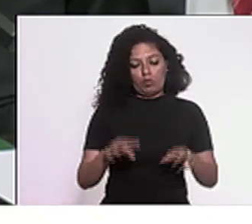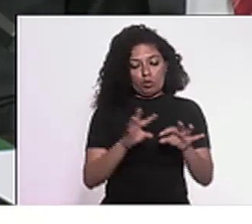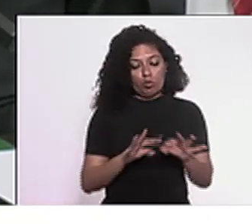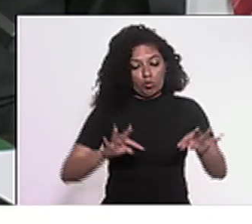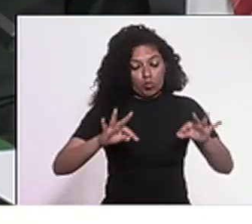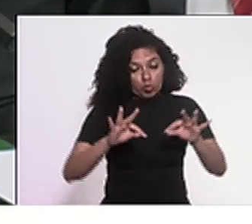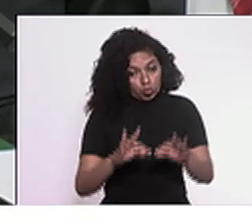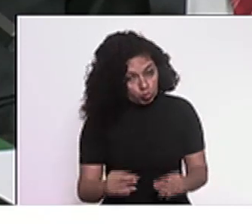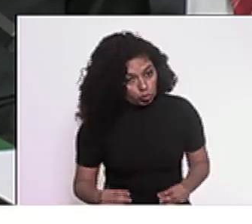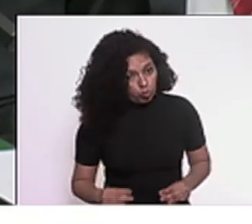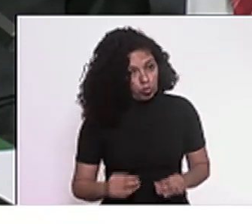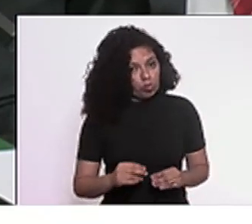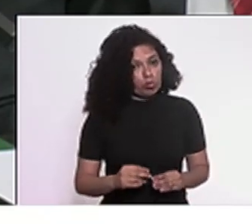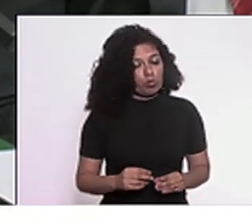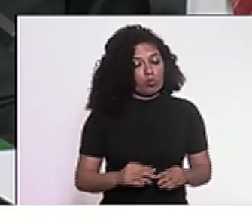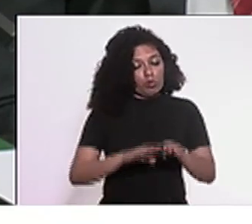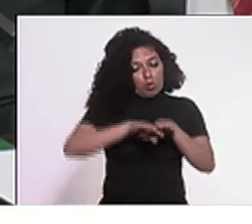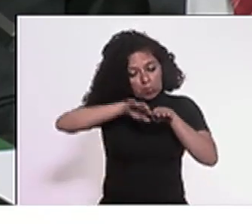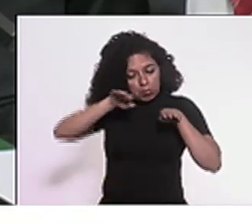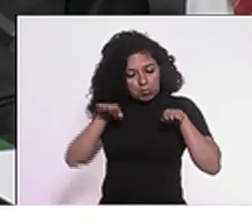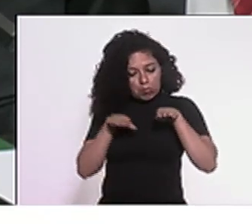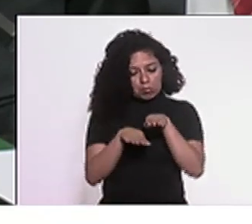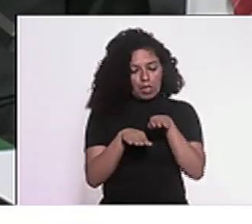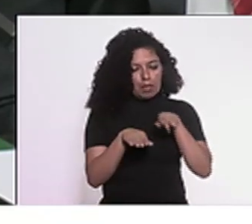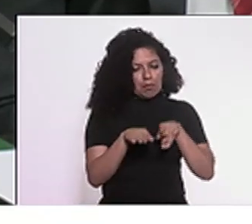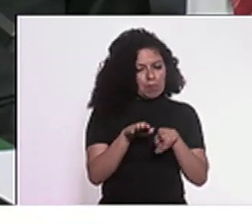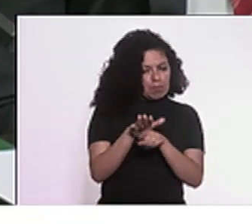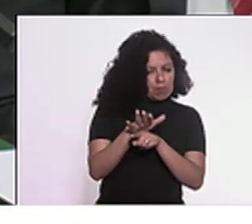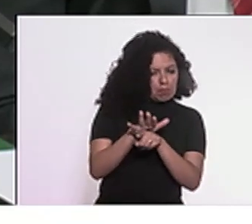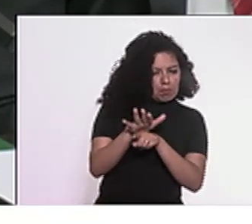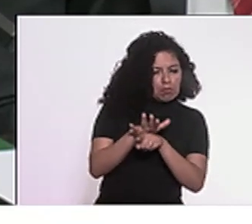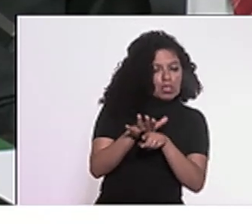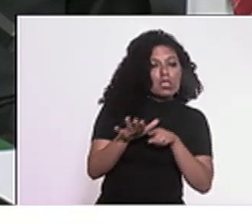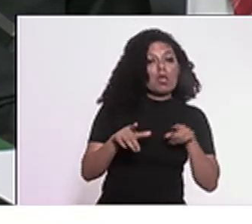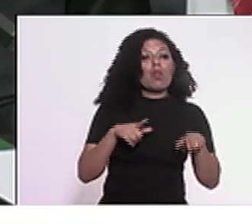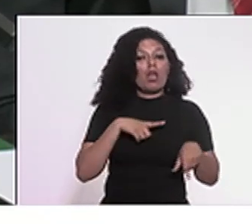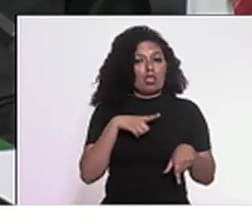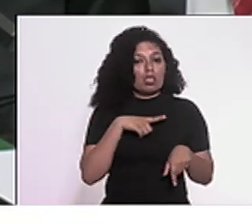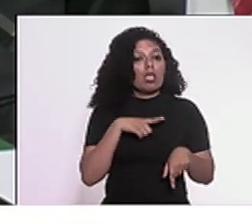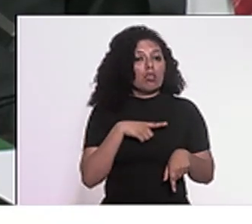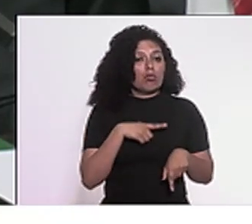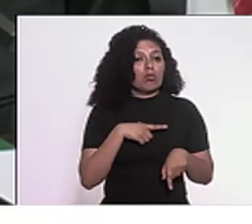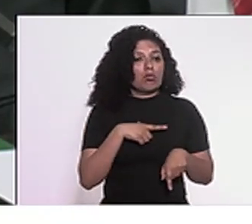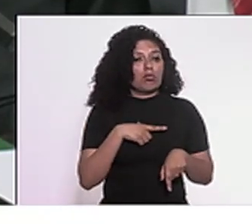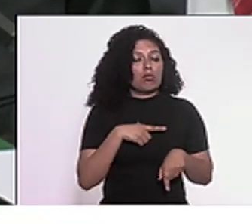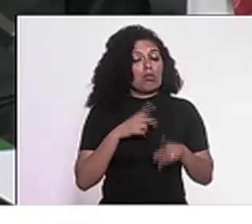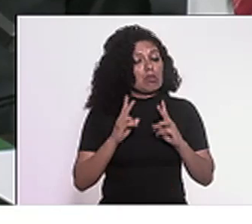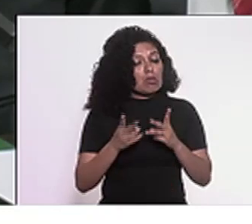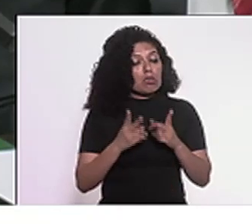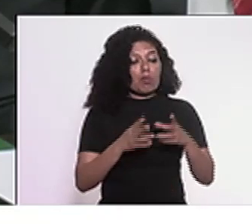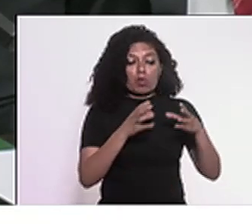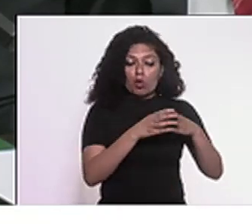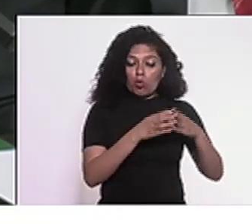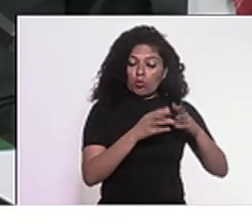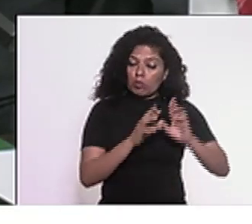constituídas, elas estão submetidas à fiscalização dos órgãos competentes para tal